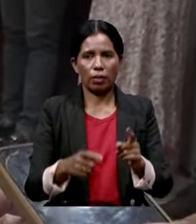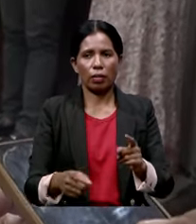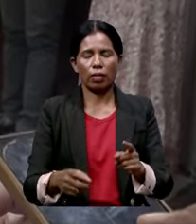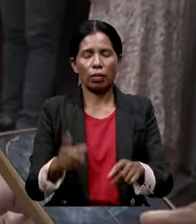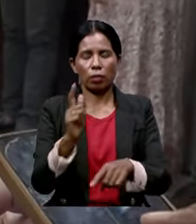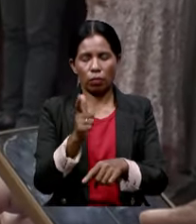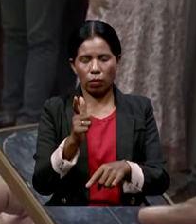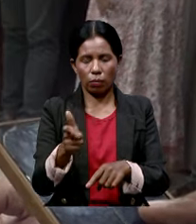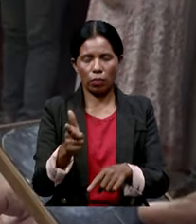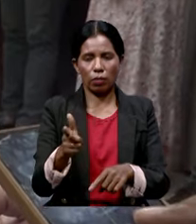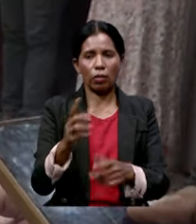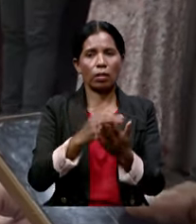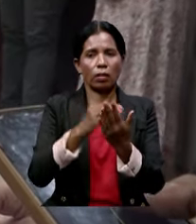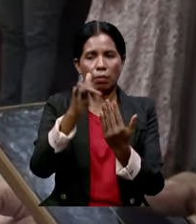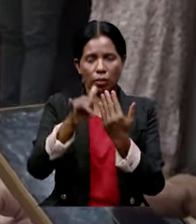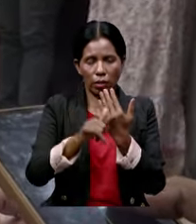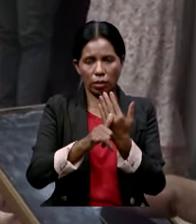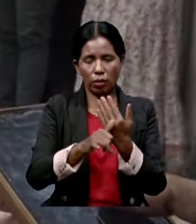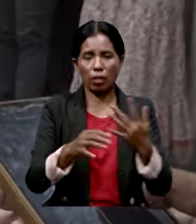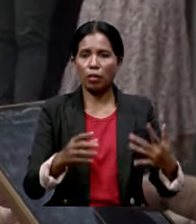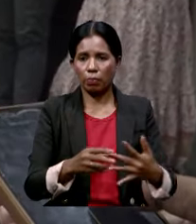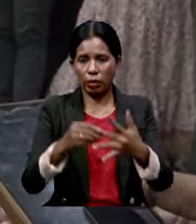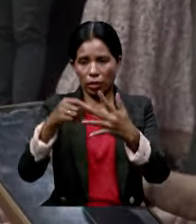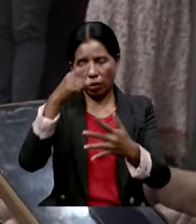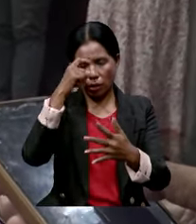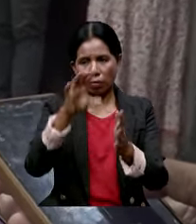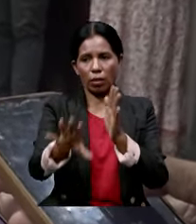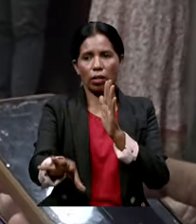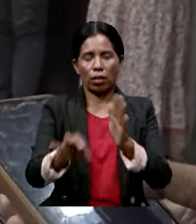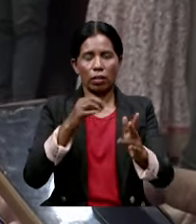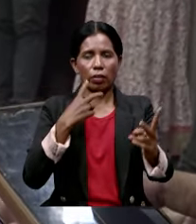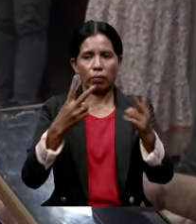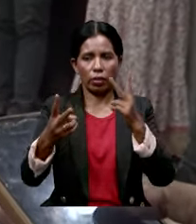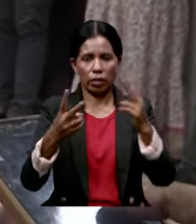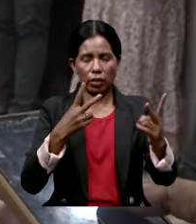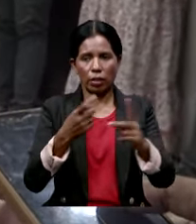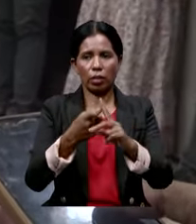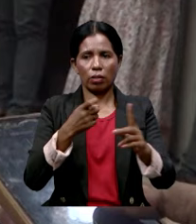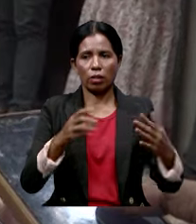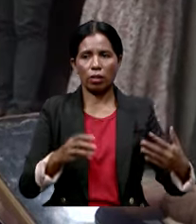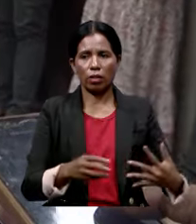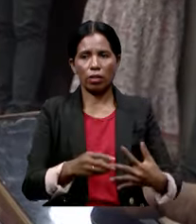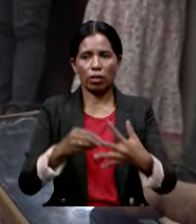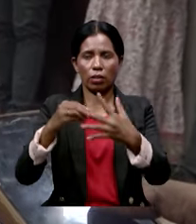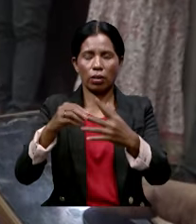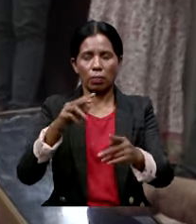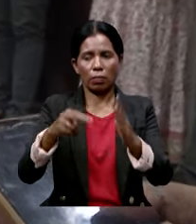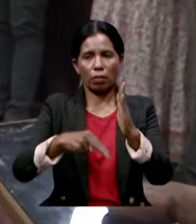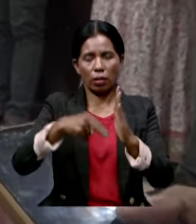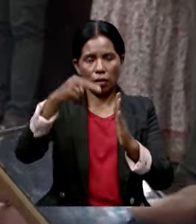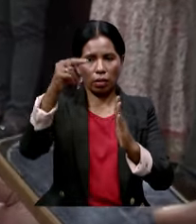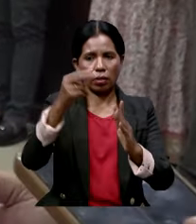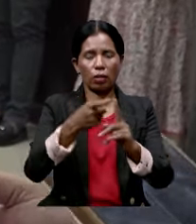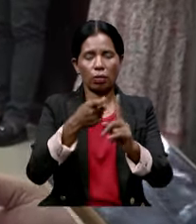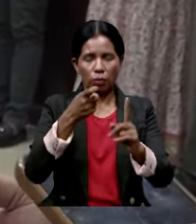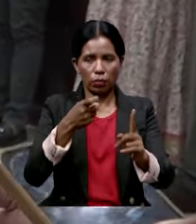de maio ne especial tamba hetan visita oficial altu nebe